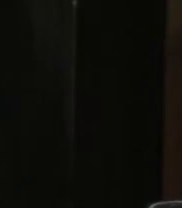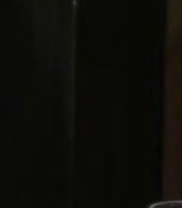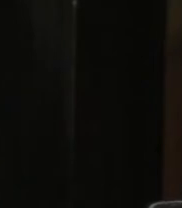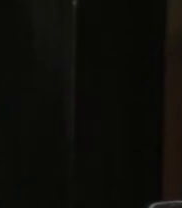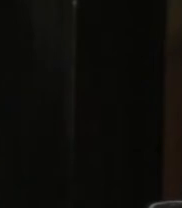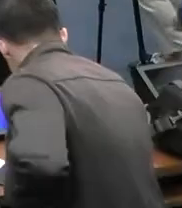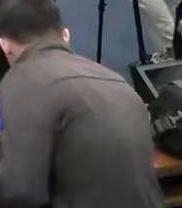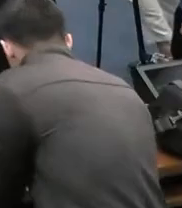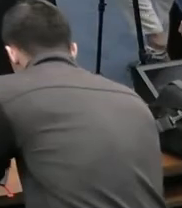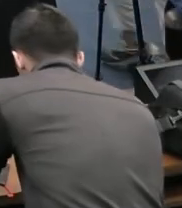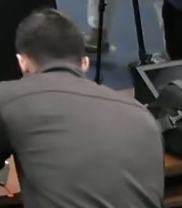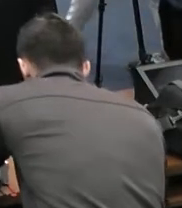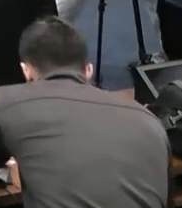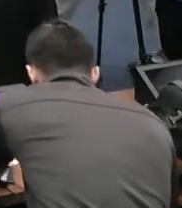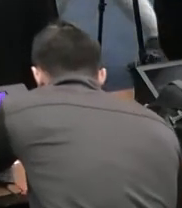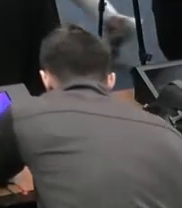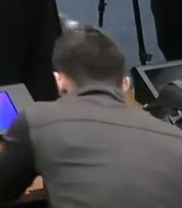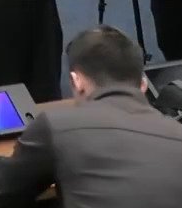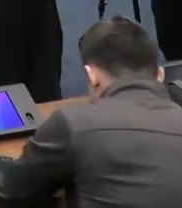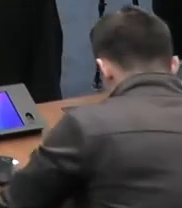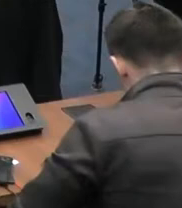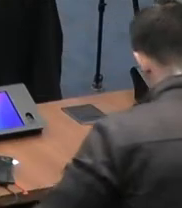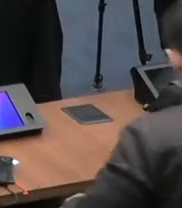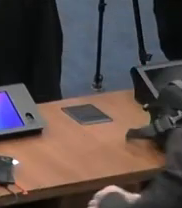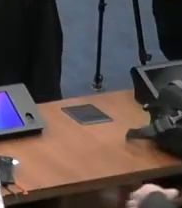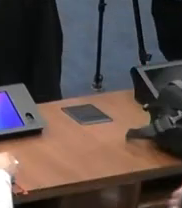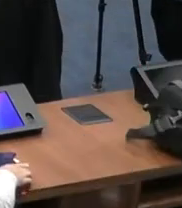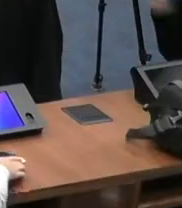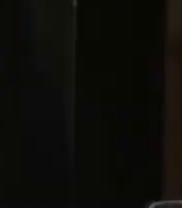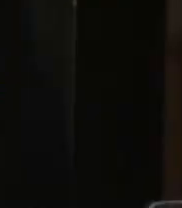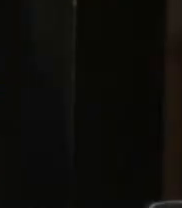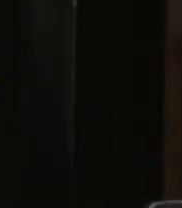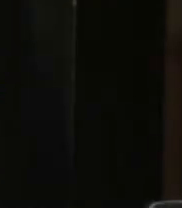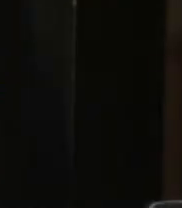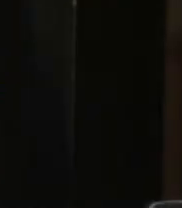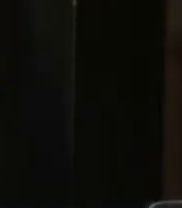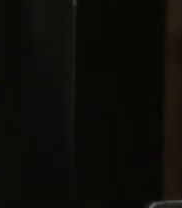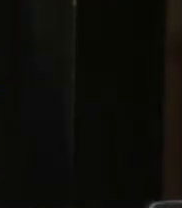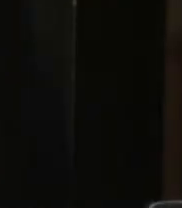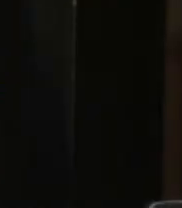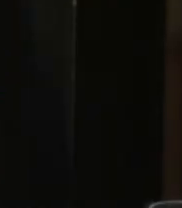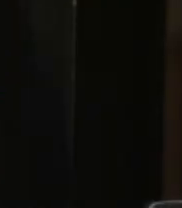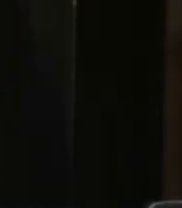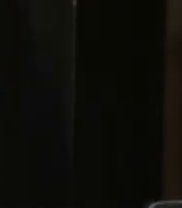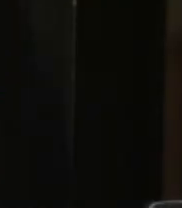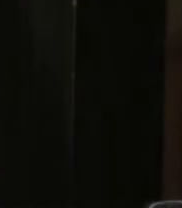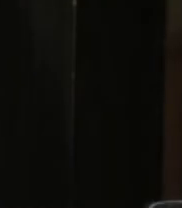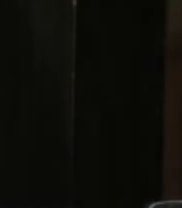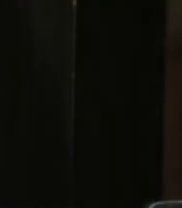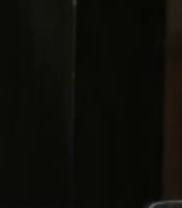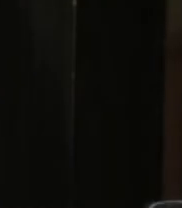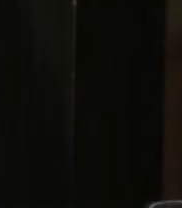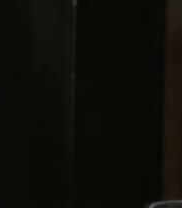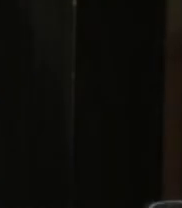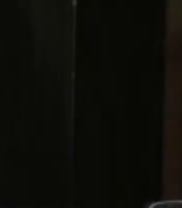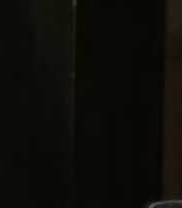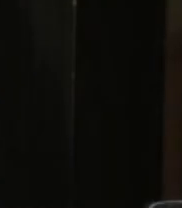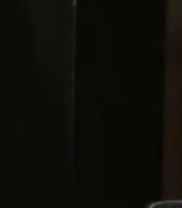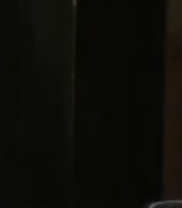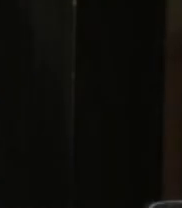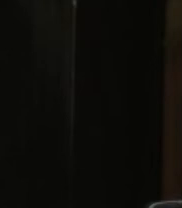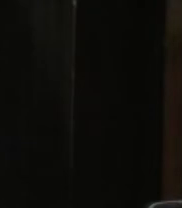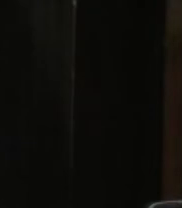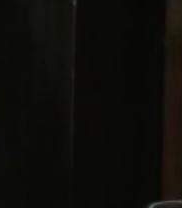existe no futebol que é posto para os para os jogadores e nesse momento estar aqui e